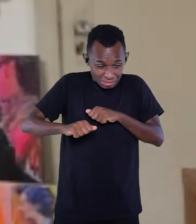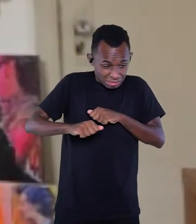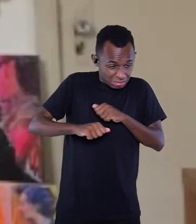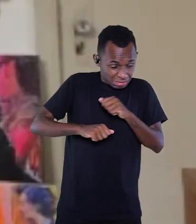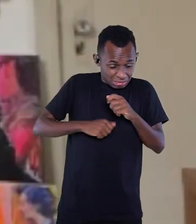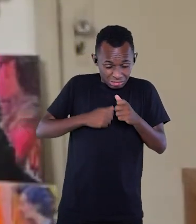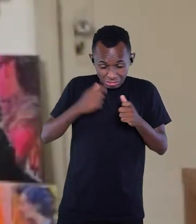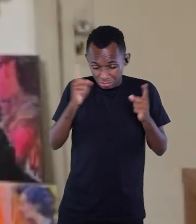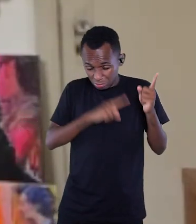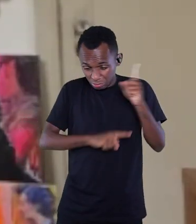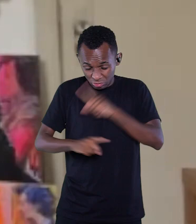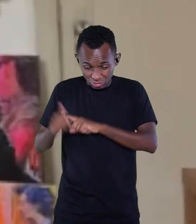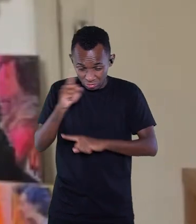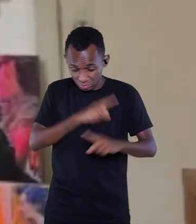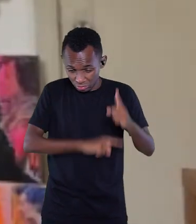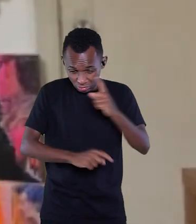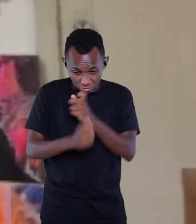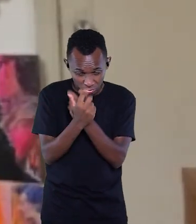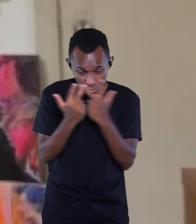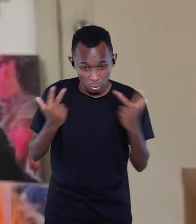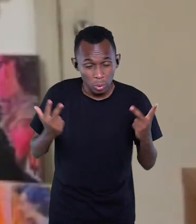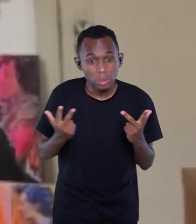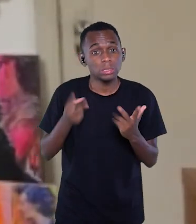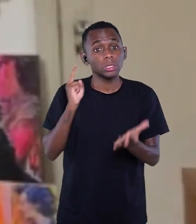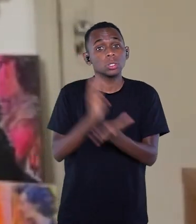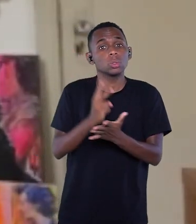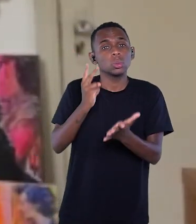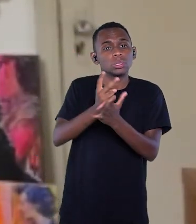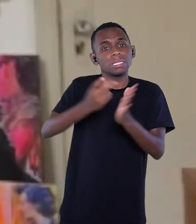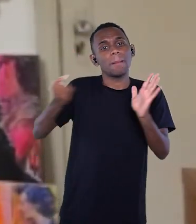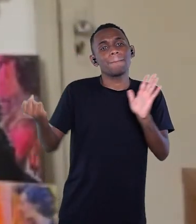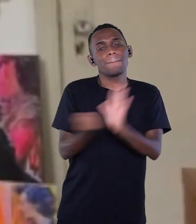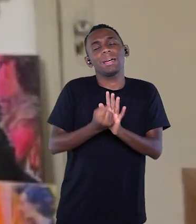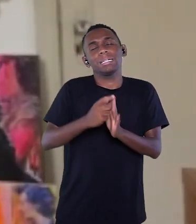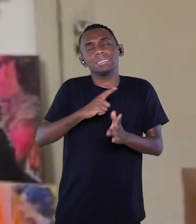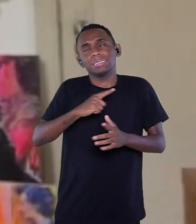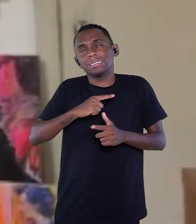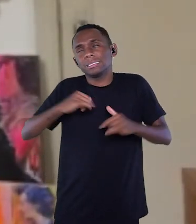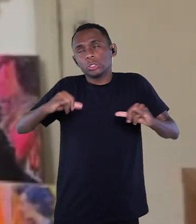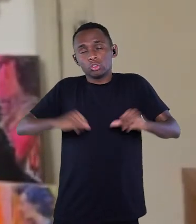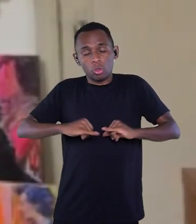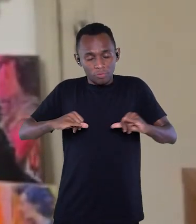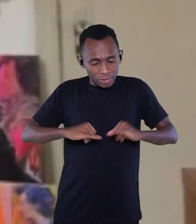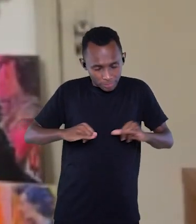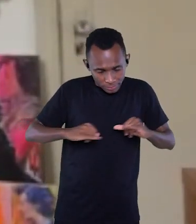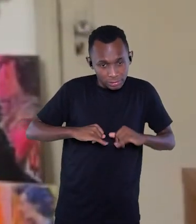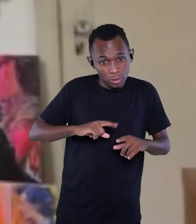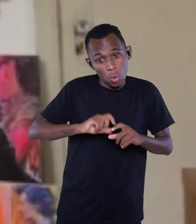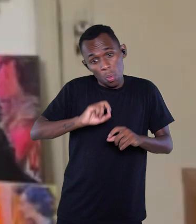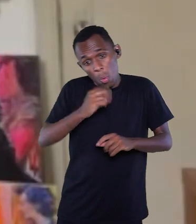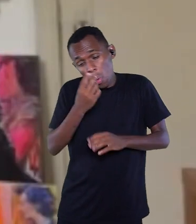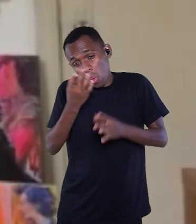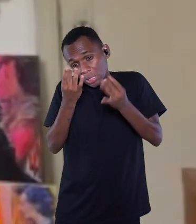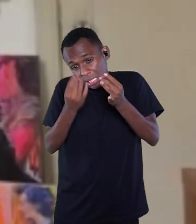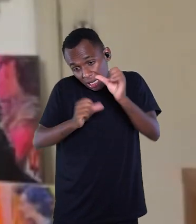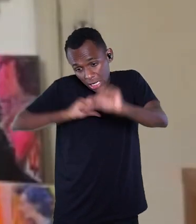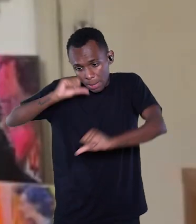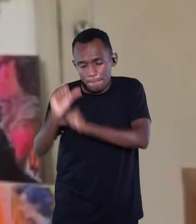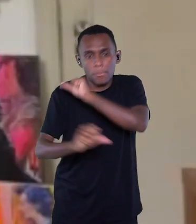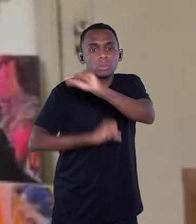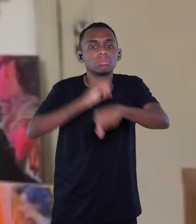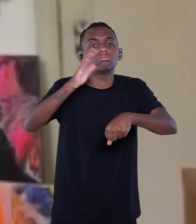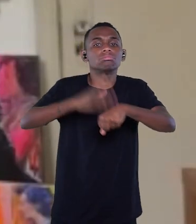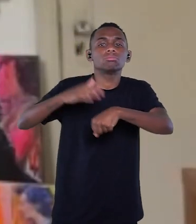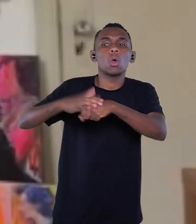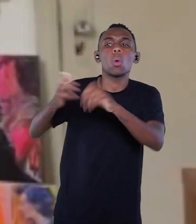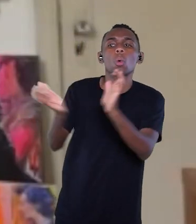têm seus corpos contornados por fogo, permanecendo anônimas as marcas azuis de seus corpos. Ou mudar um pequeno detalhe de autoria,